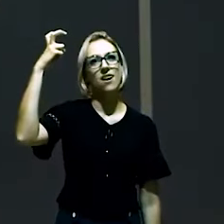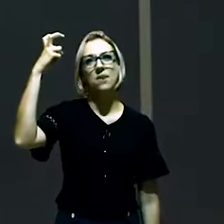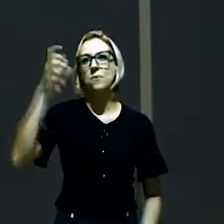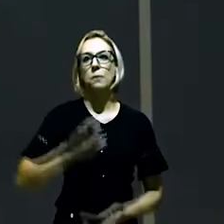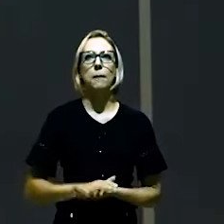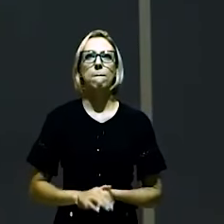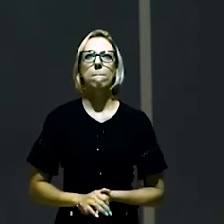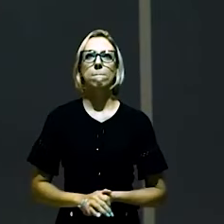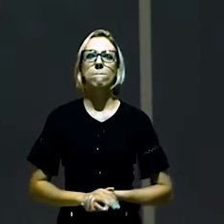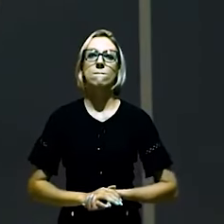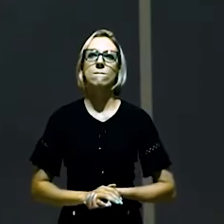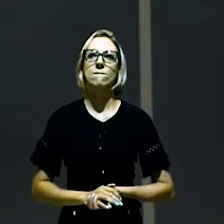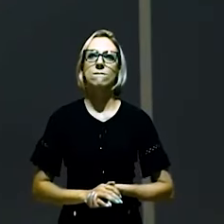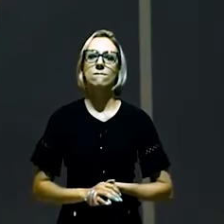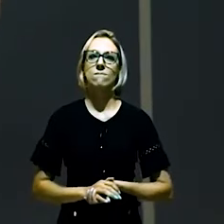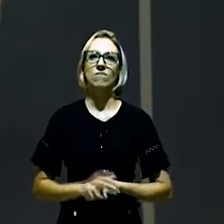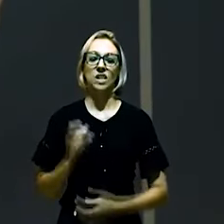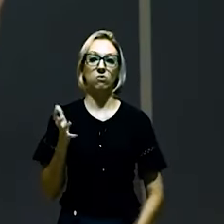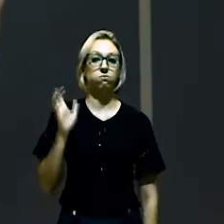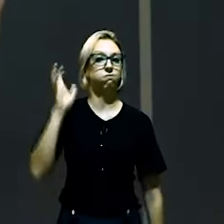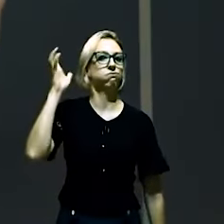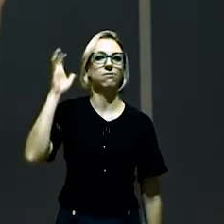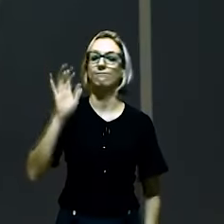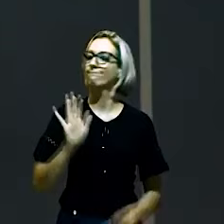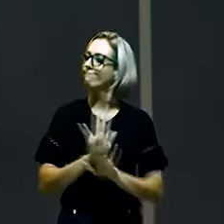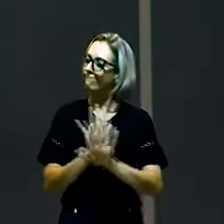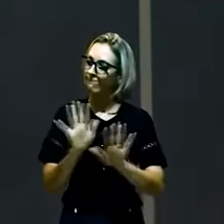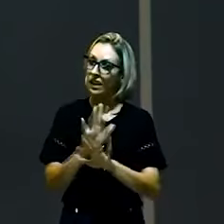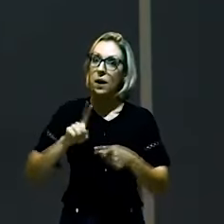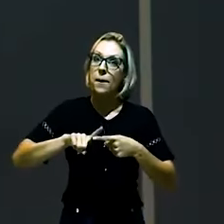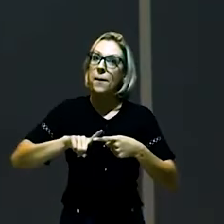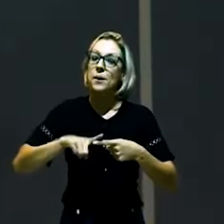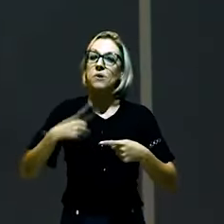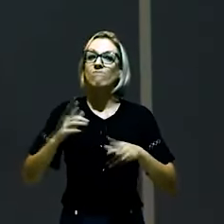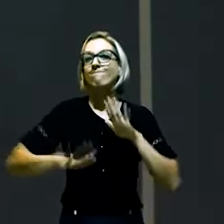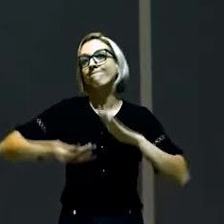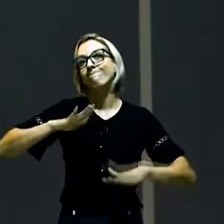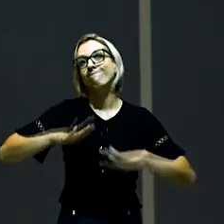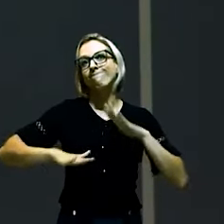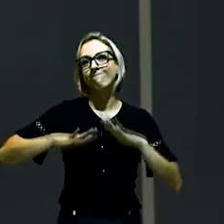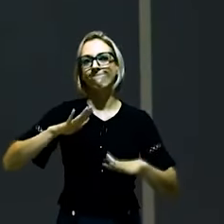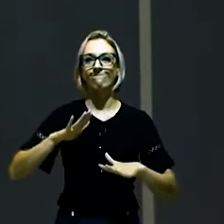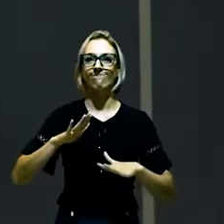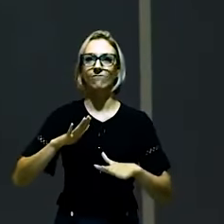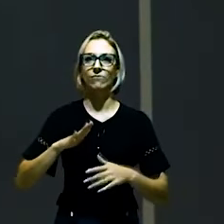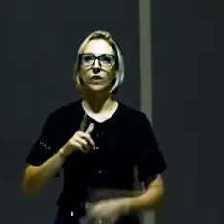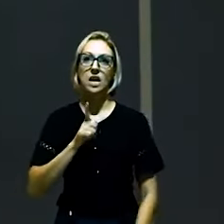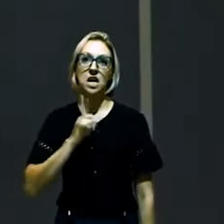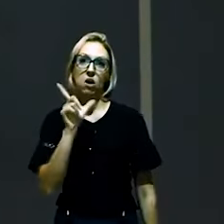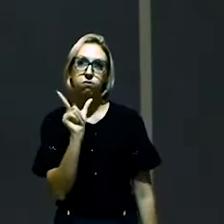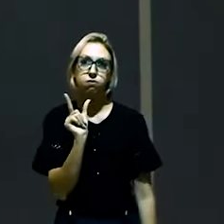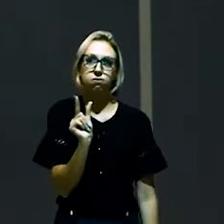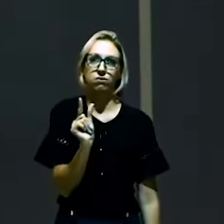nem das posses. Mas às vezes a gente tem tão pouco, e com esse tão pouco a gente